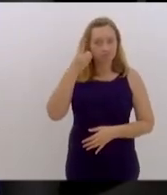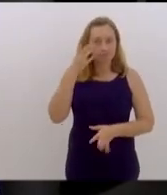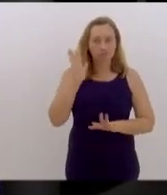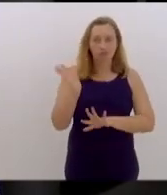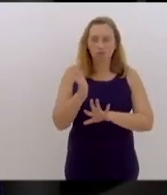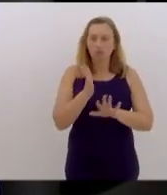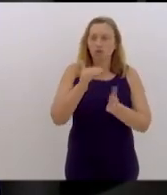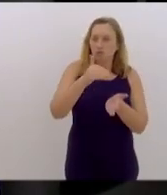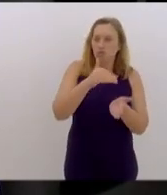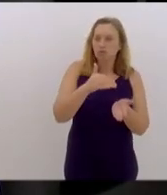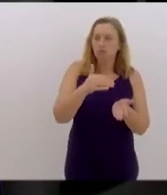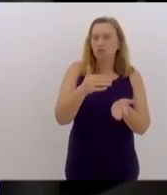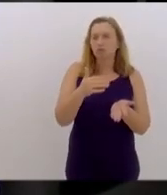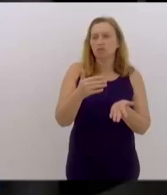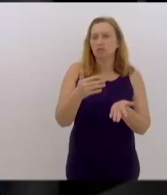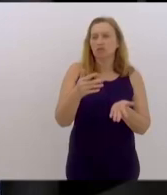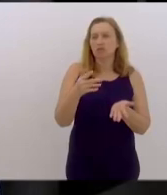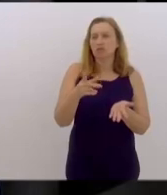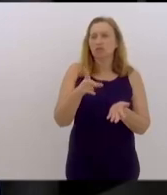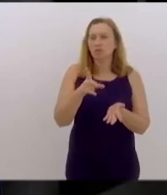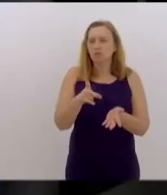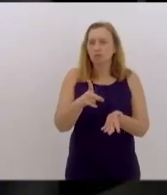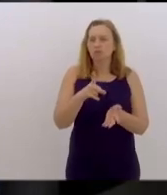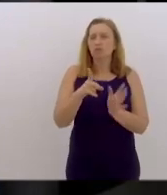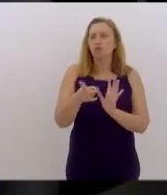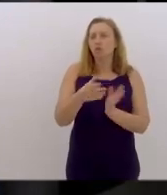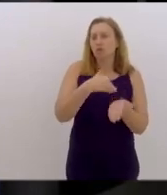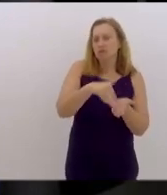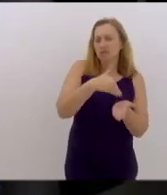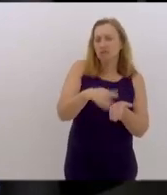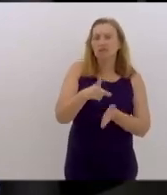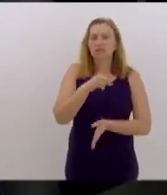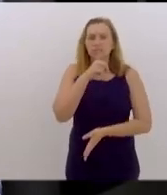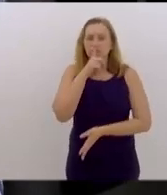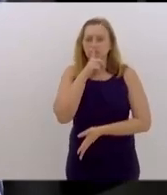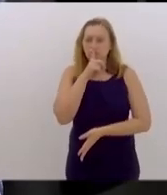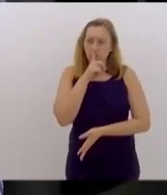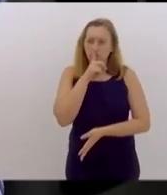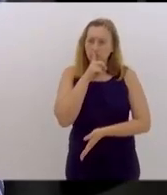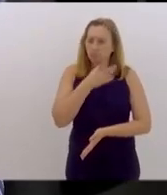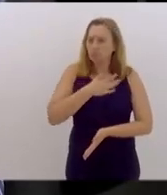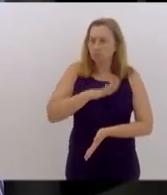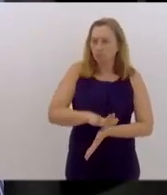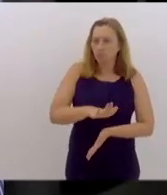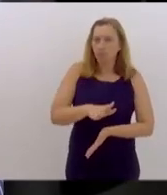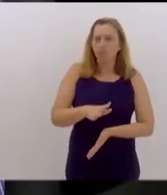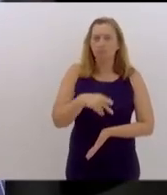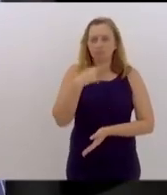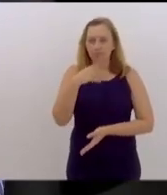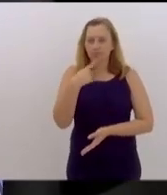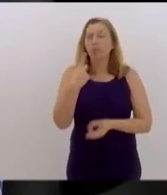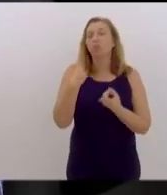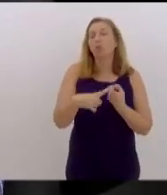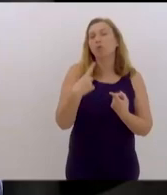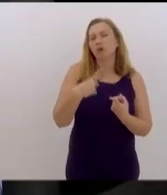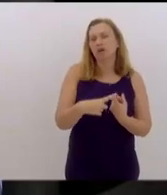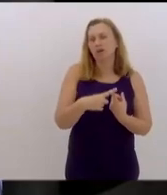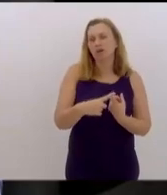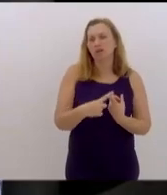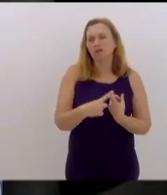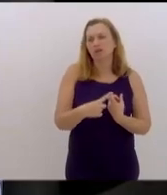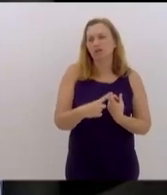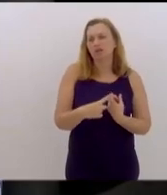calor aqui diante da CPI Av manifestando que não gostaria de falar porque